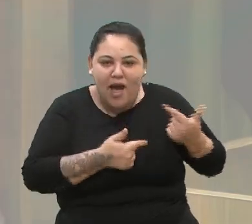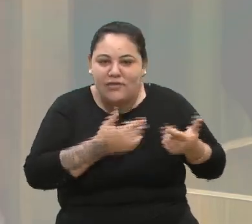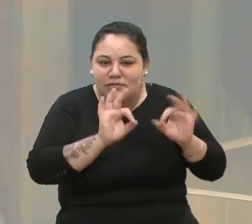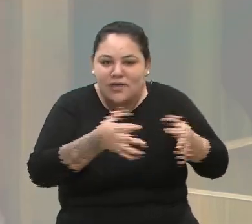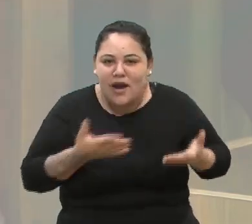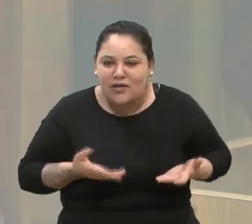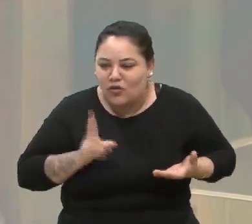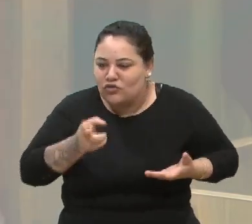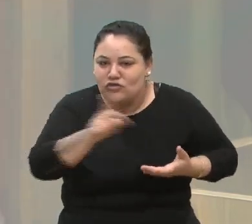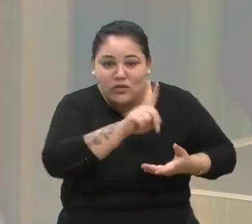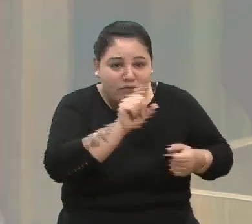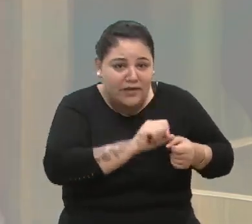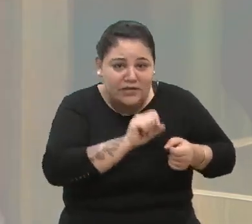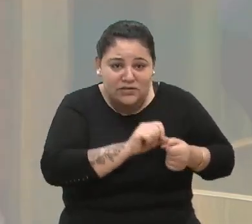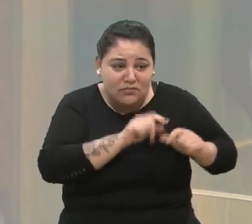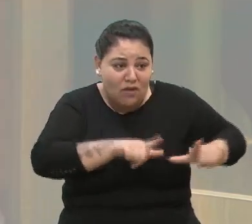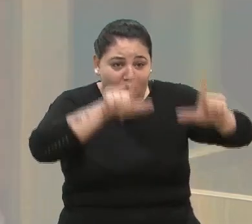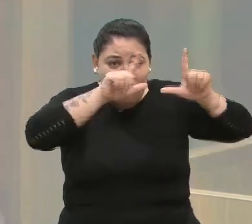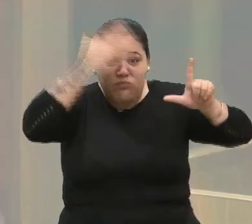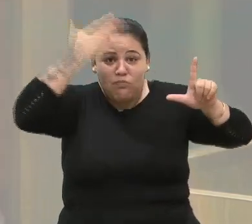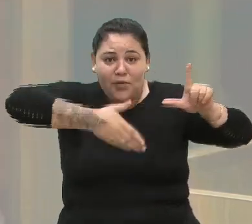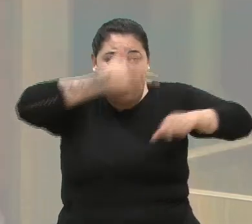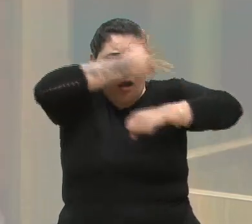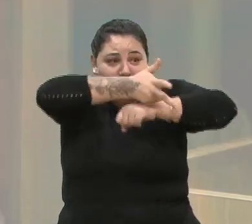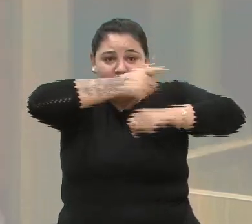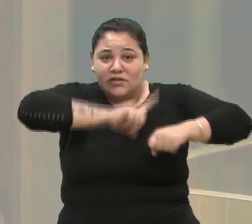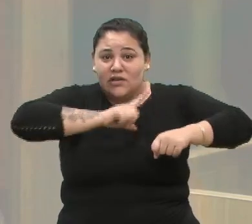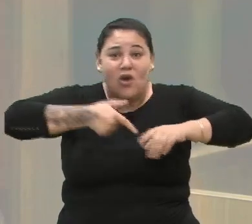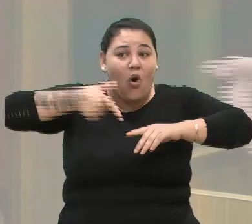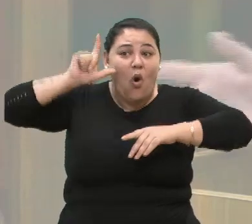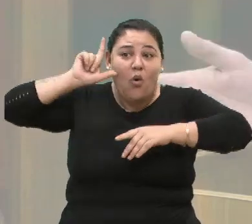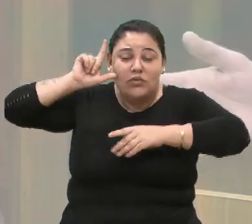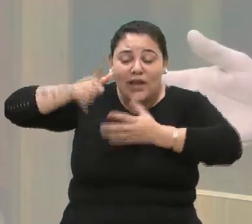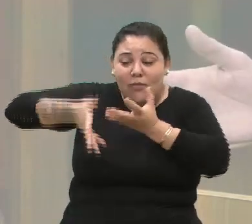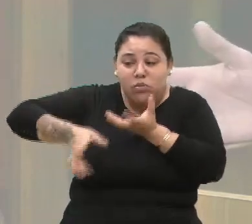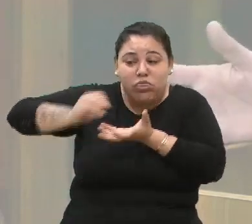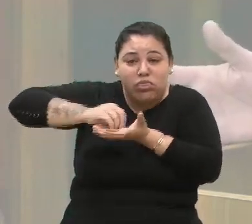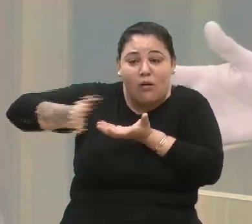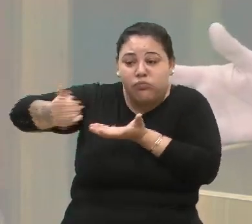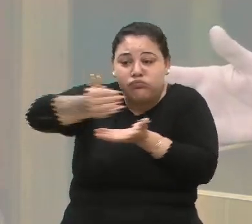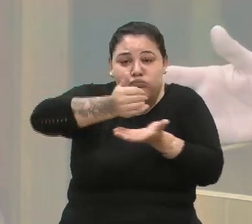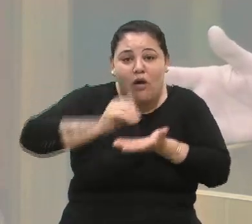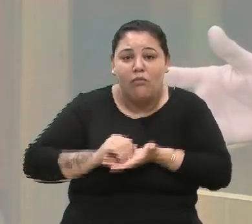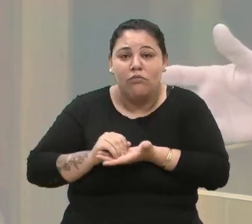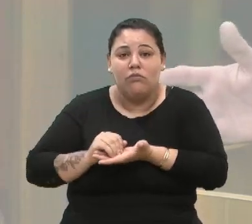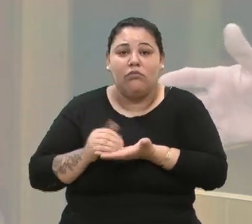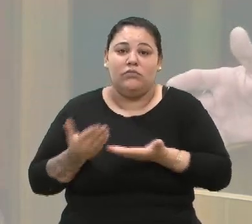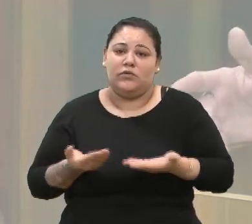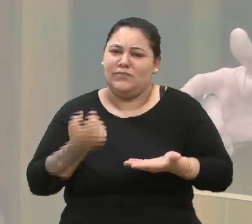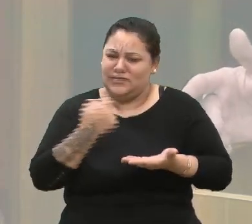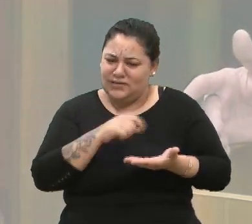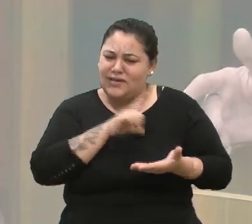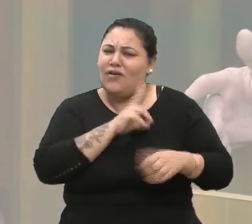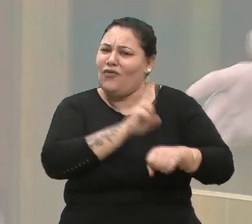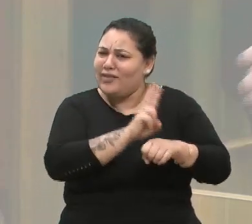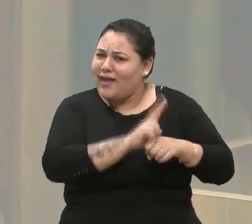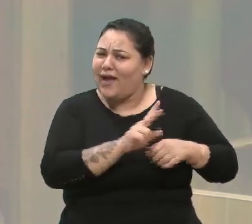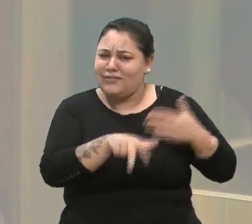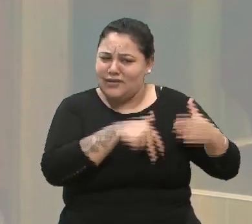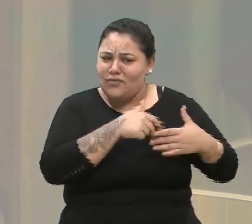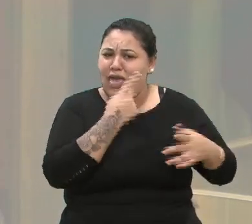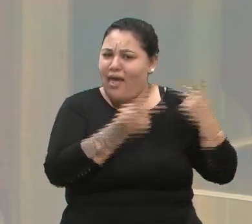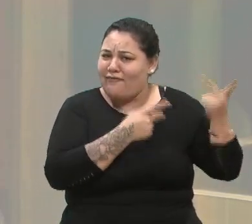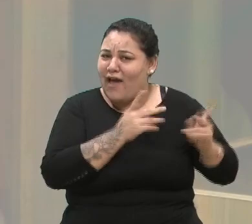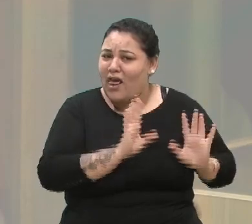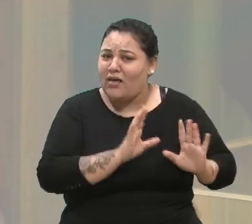continua não prestando. As imagens são de ontem da coleta de lixo. Então, vamos ter cuidado com as falas, porque o que